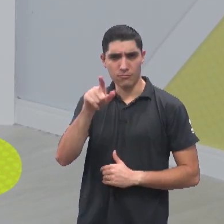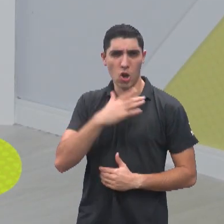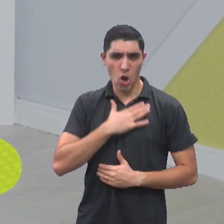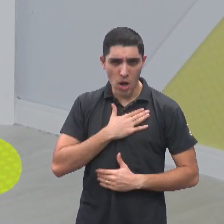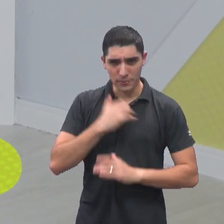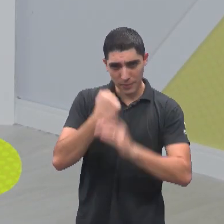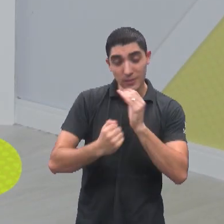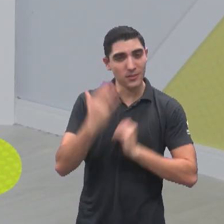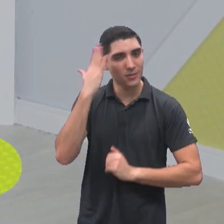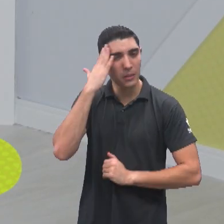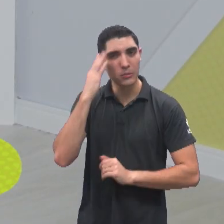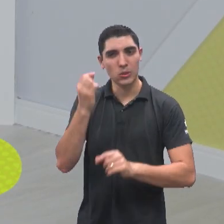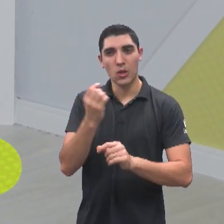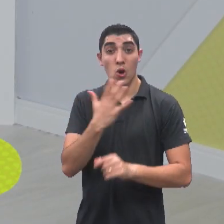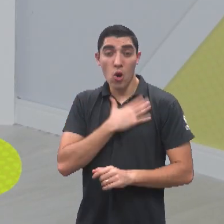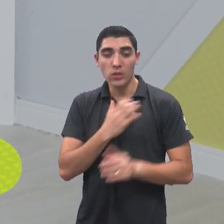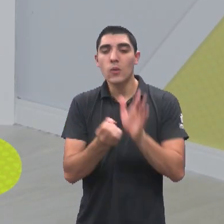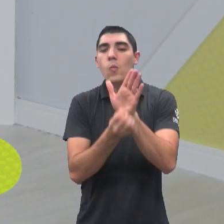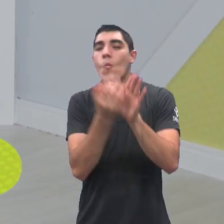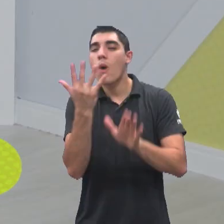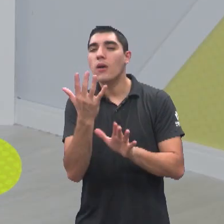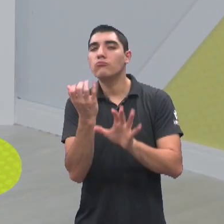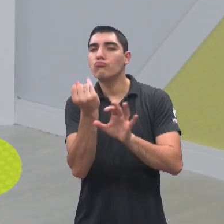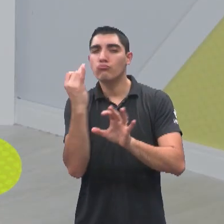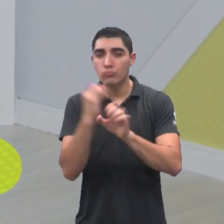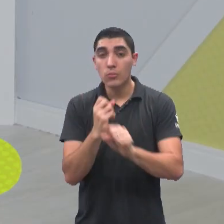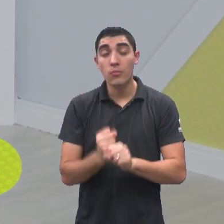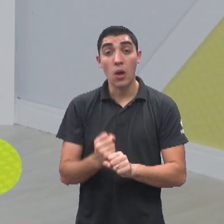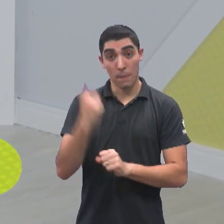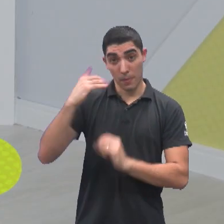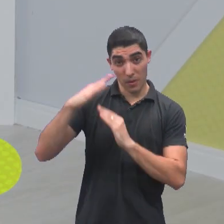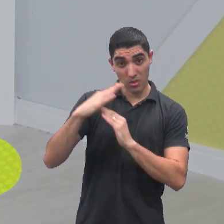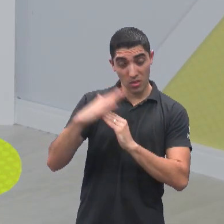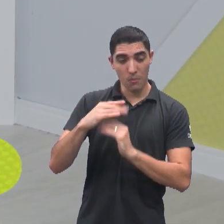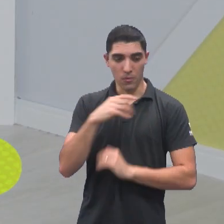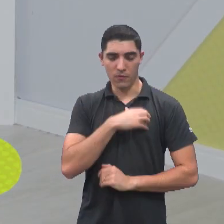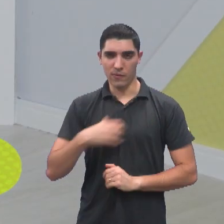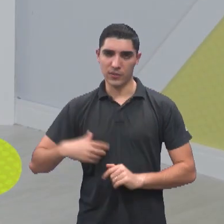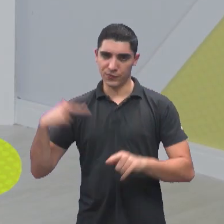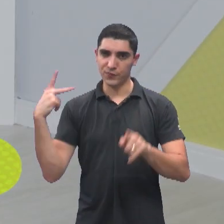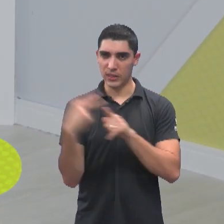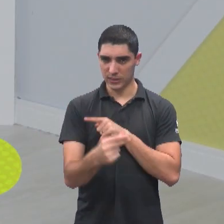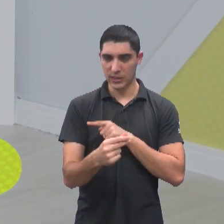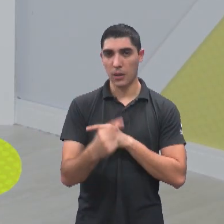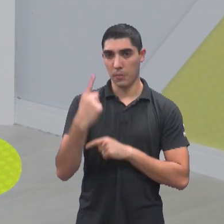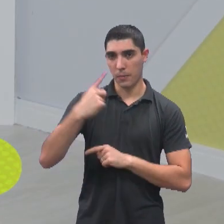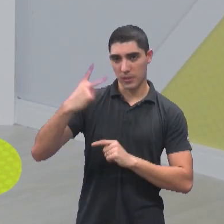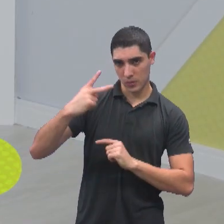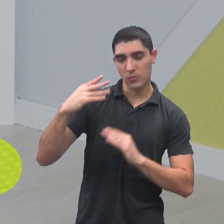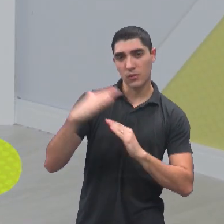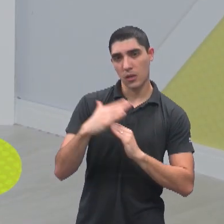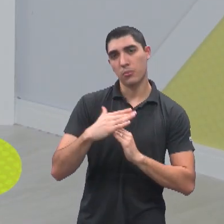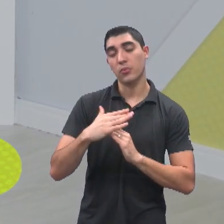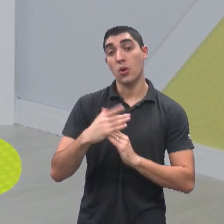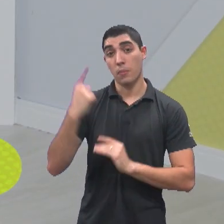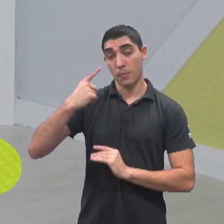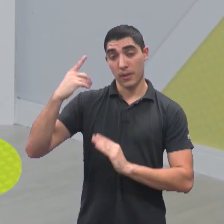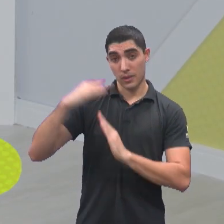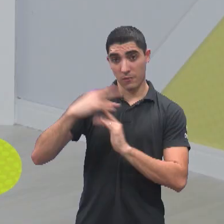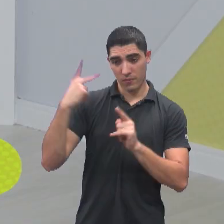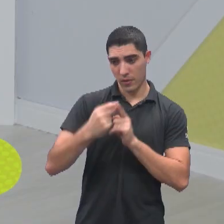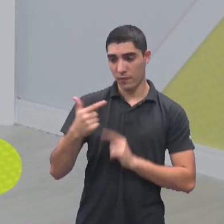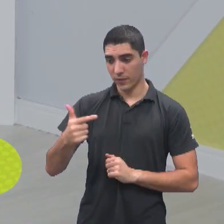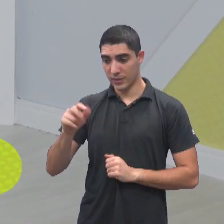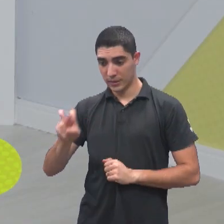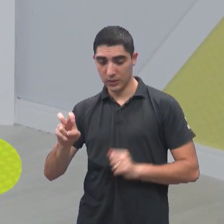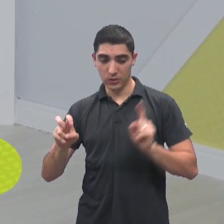de números, o primeiro tempo só deu Vasco. O Vasco foi bem melhor, venceu os 2 primeiros períodos. Venceu o primeiro quarto por